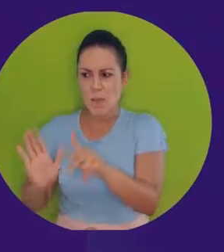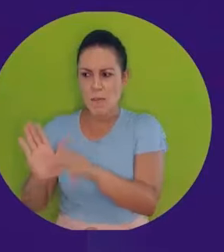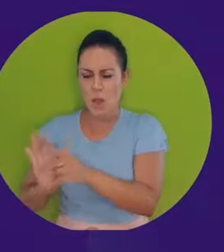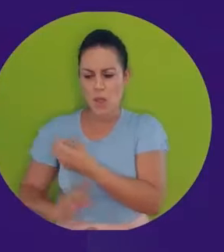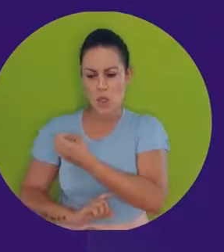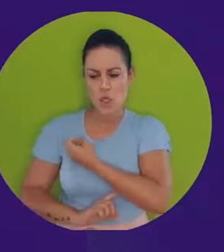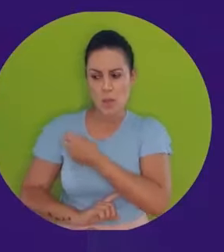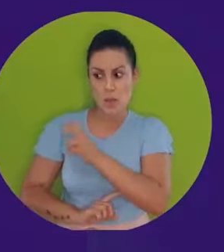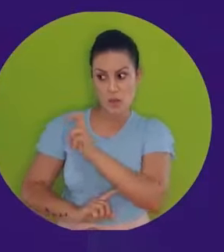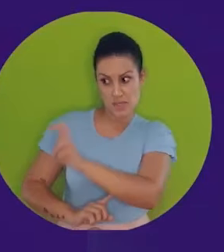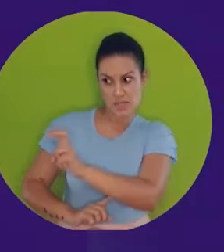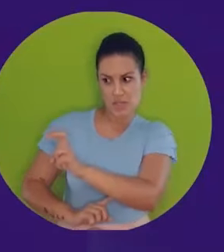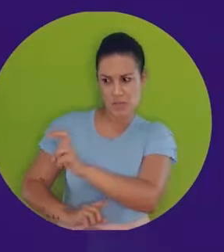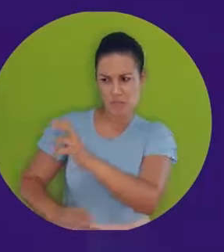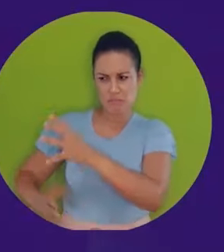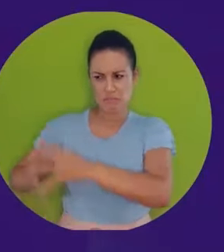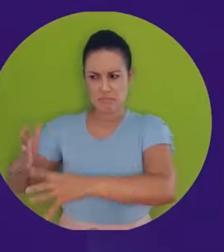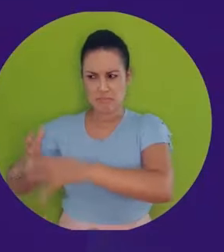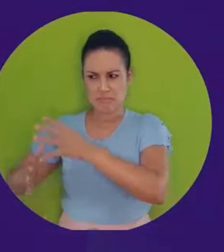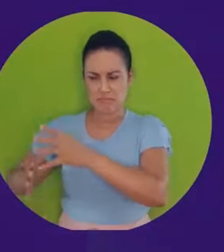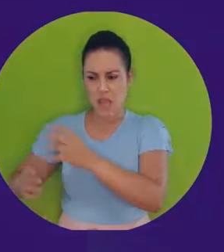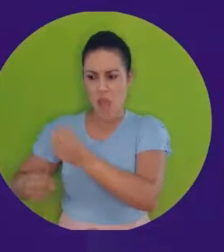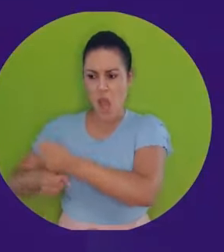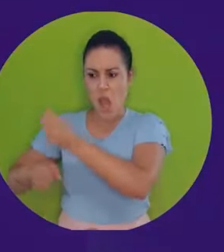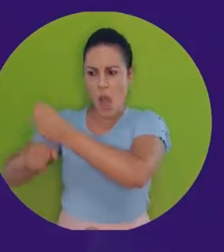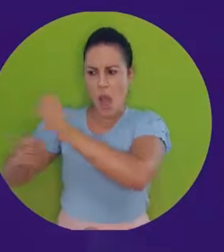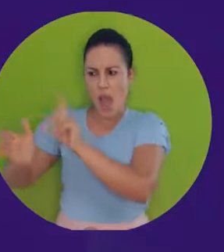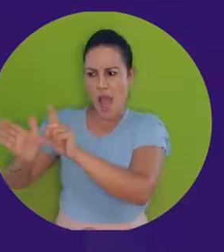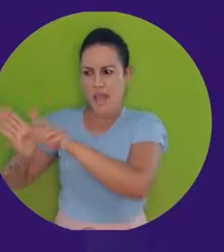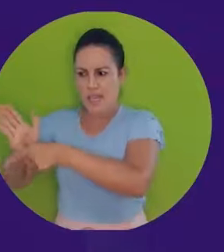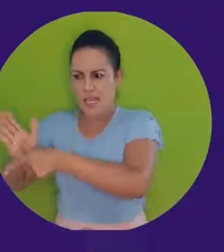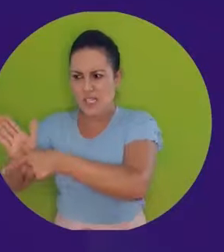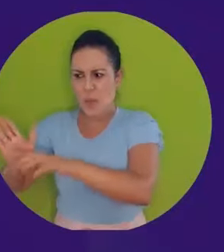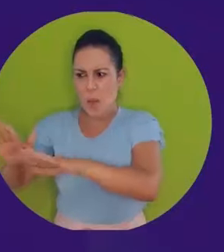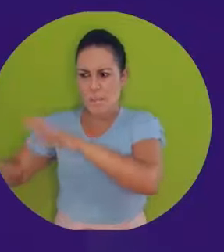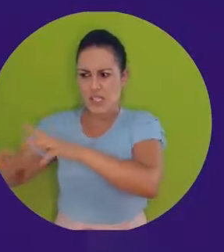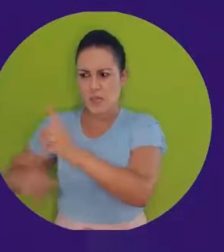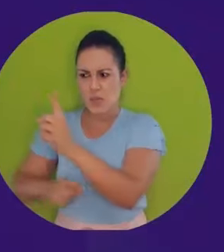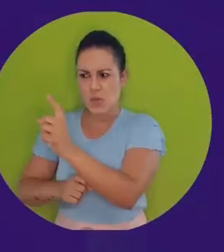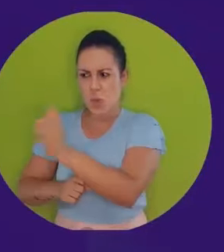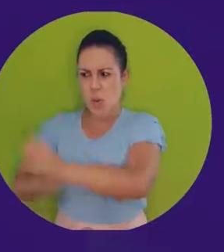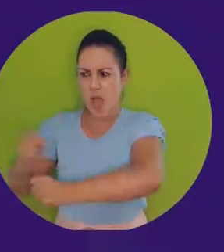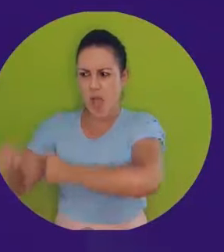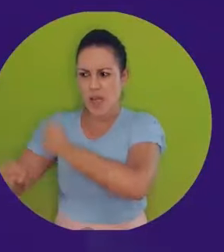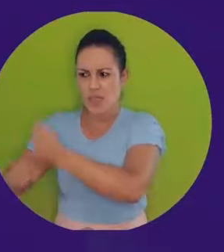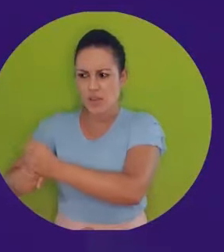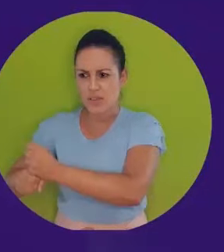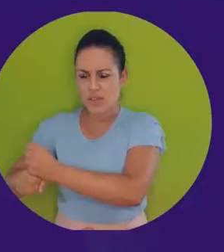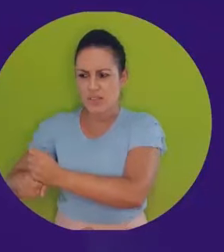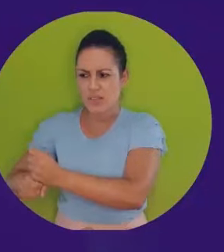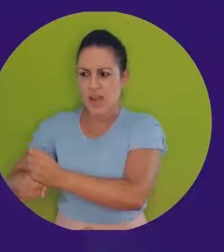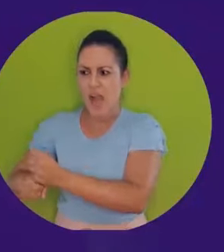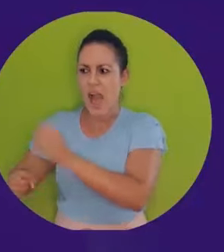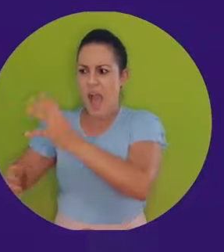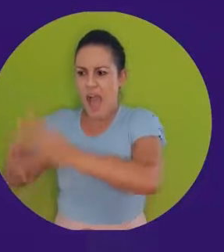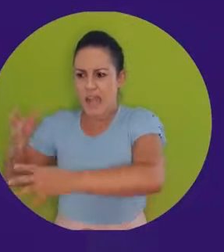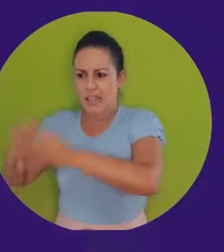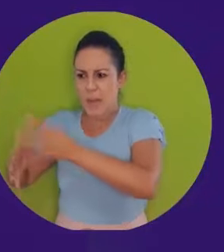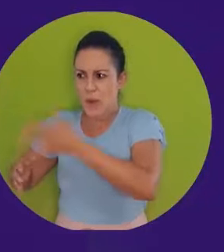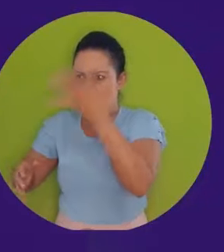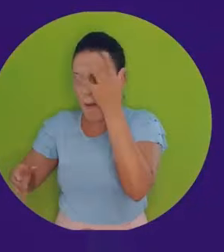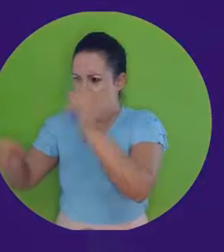nossa cidade, a mais necessitada, foi capaz de atrasar obras importantes do Fomplata por mais de